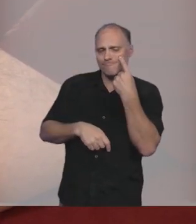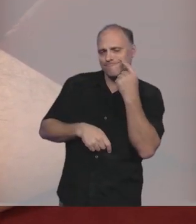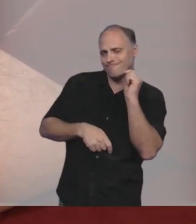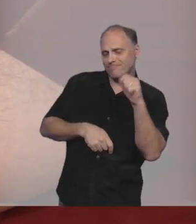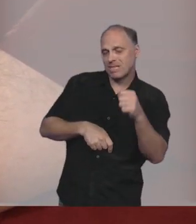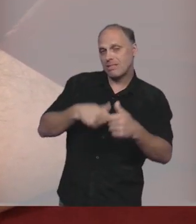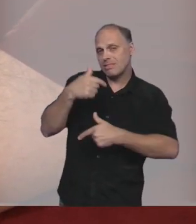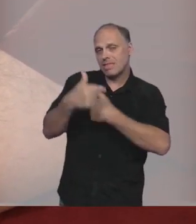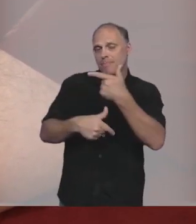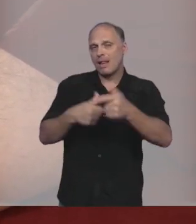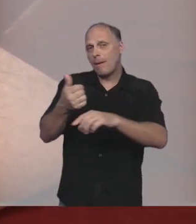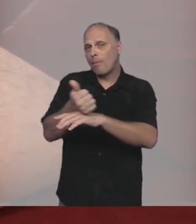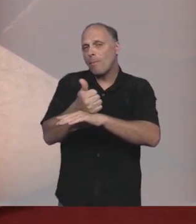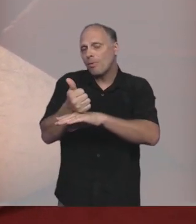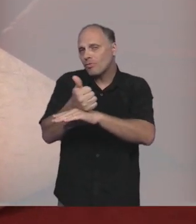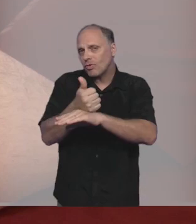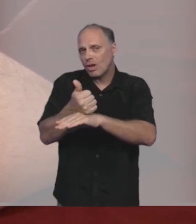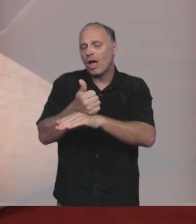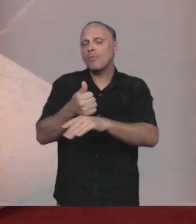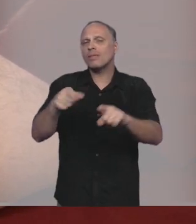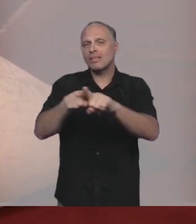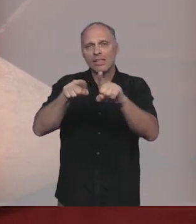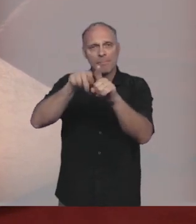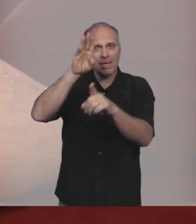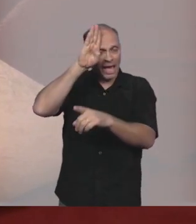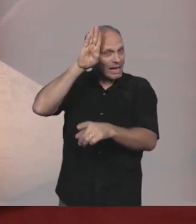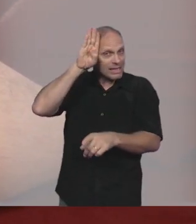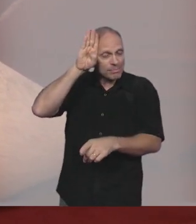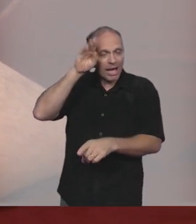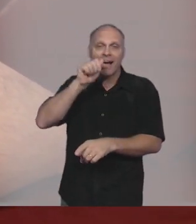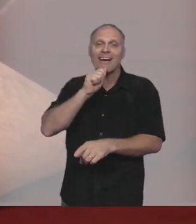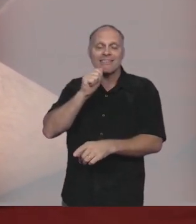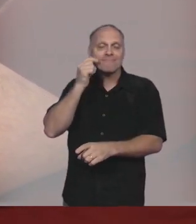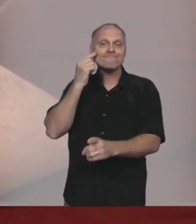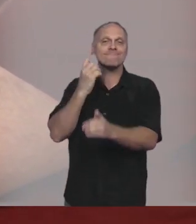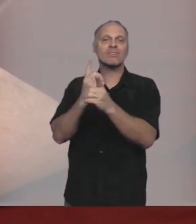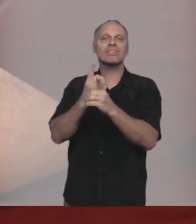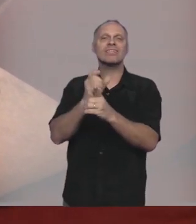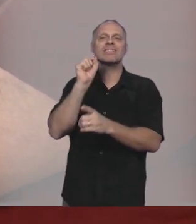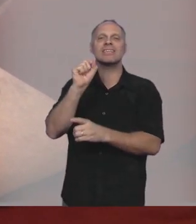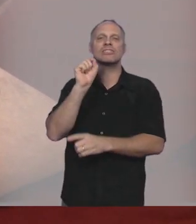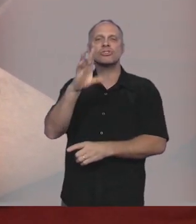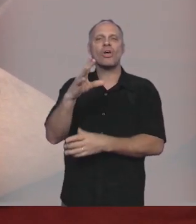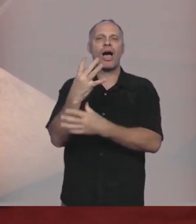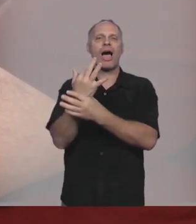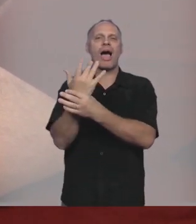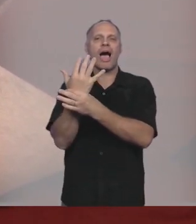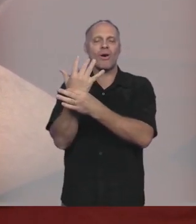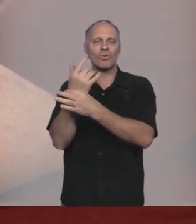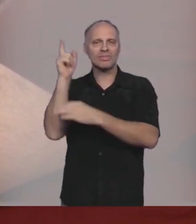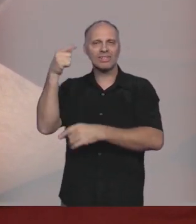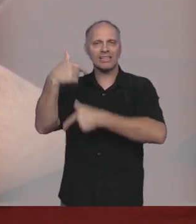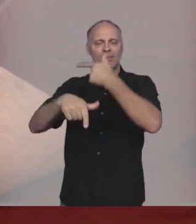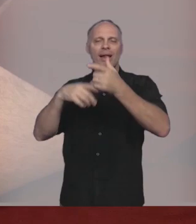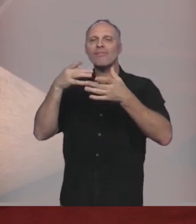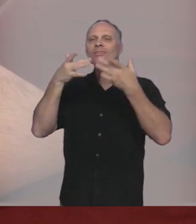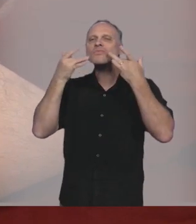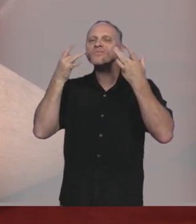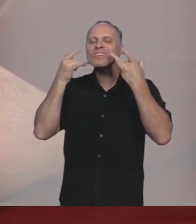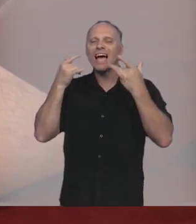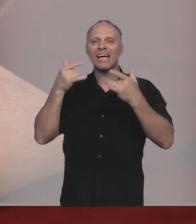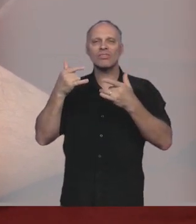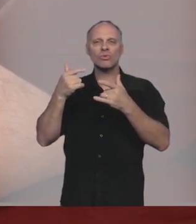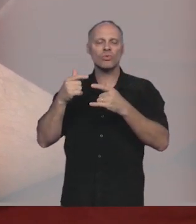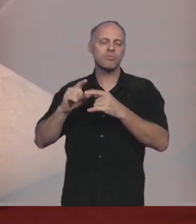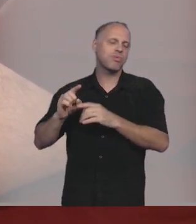de trabalhar nisso profissionalmente, academicamente, aí descobri que só a URGS trabalhava com artes cênicas lá no outro lado do mundo, né,